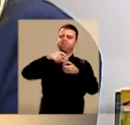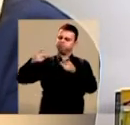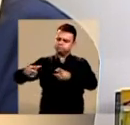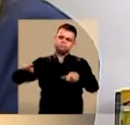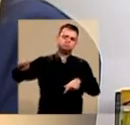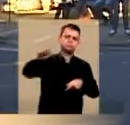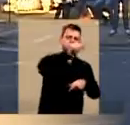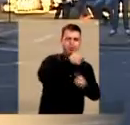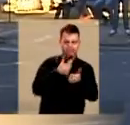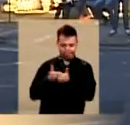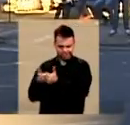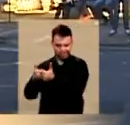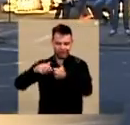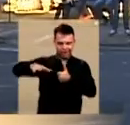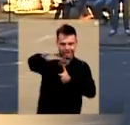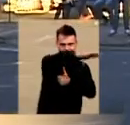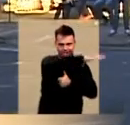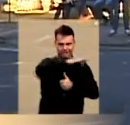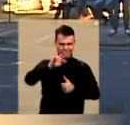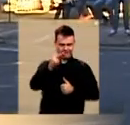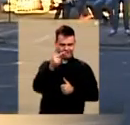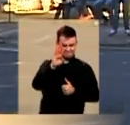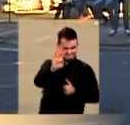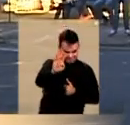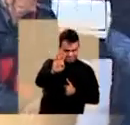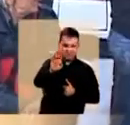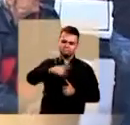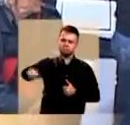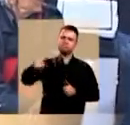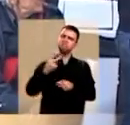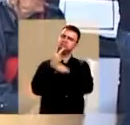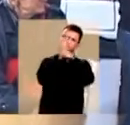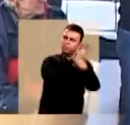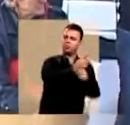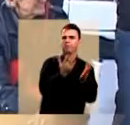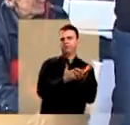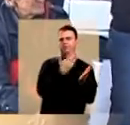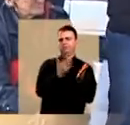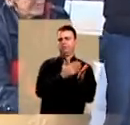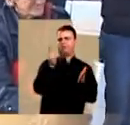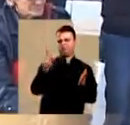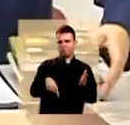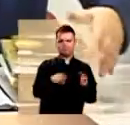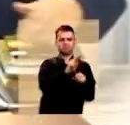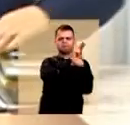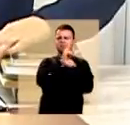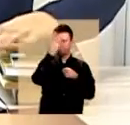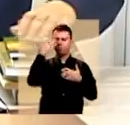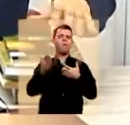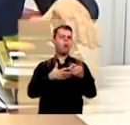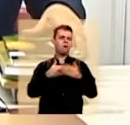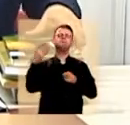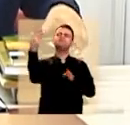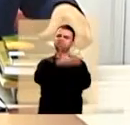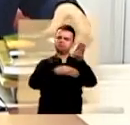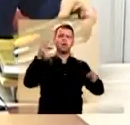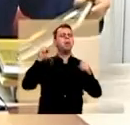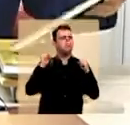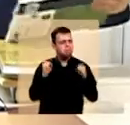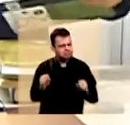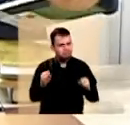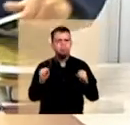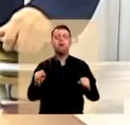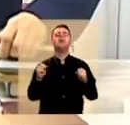todo o complexo, né, do hospital de base, vem aqui buscar livros, né, também. O empréstimo é para qualquer pessoa da